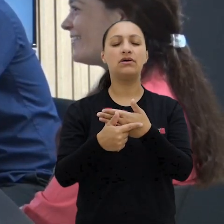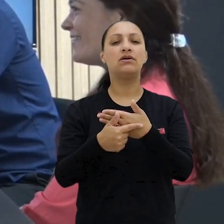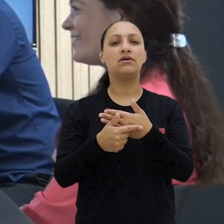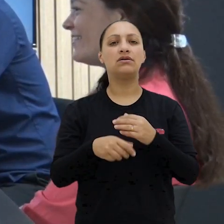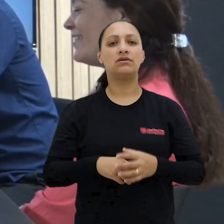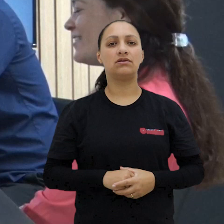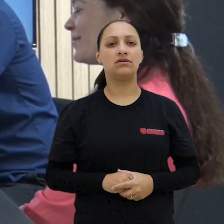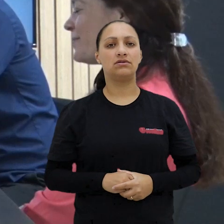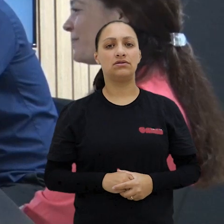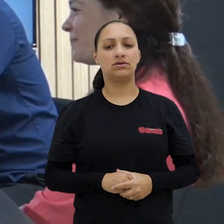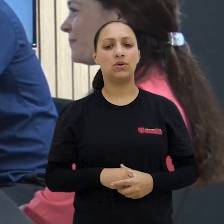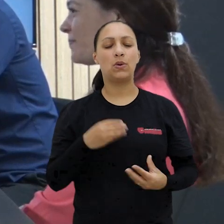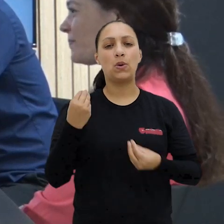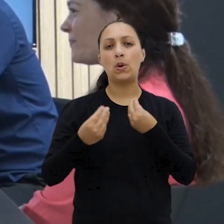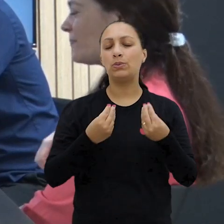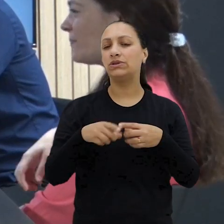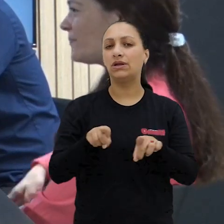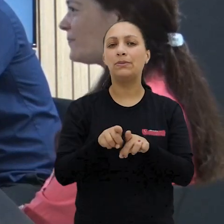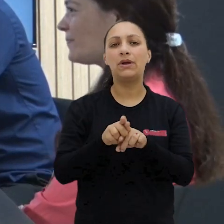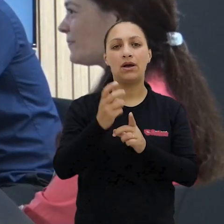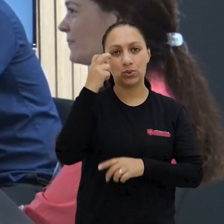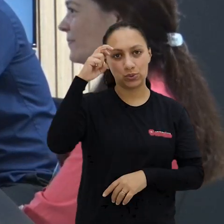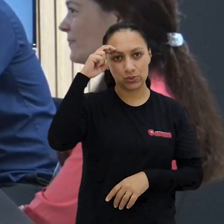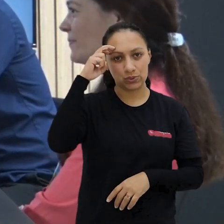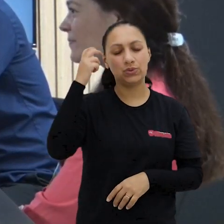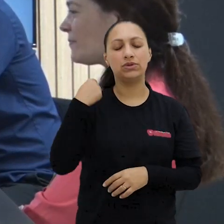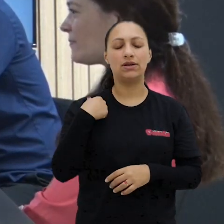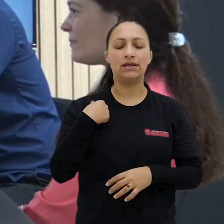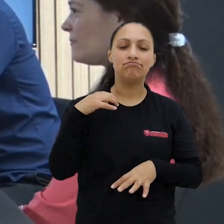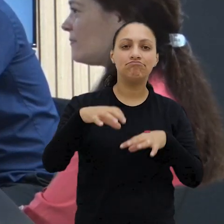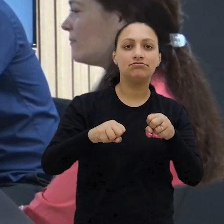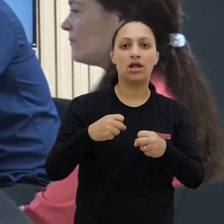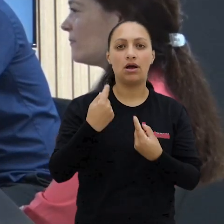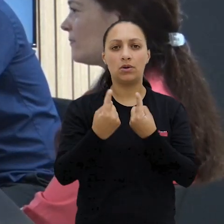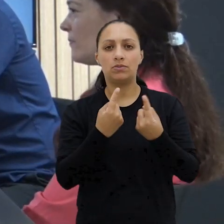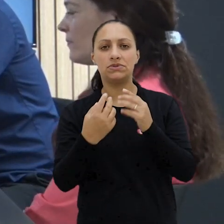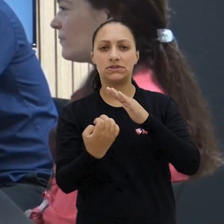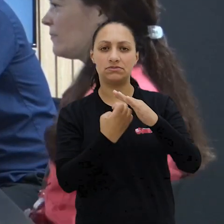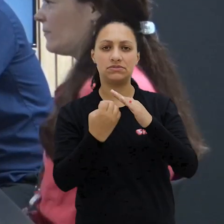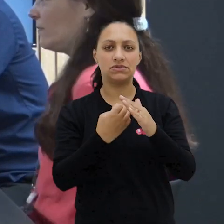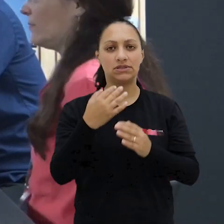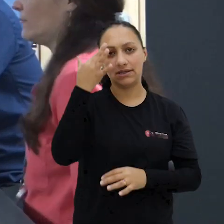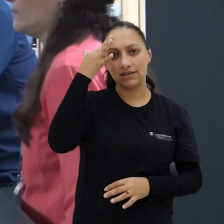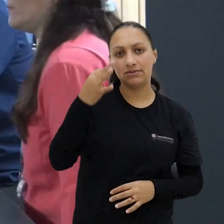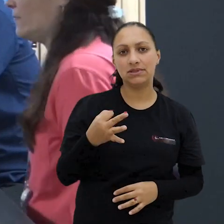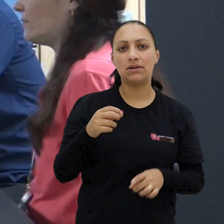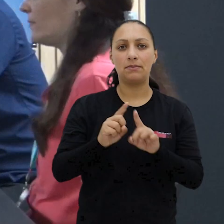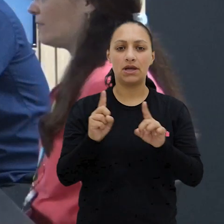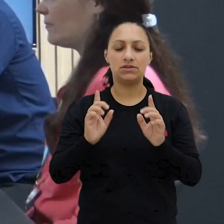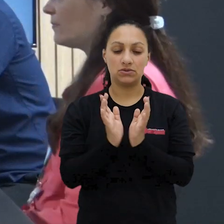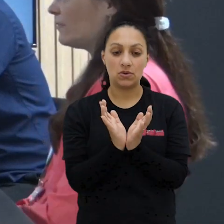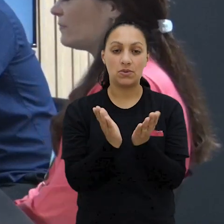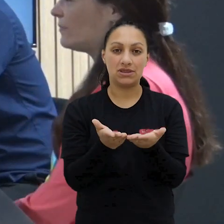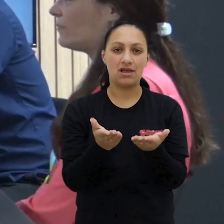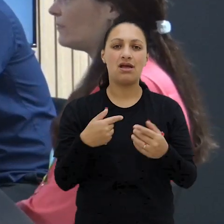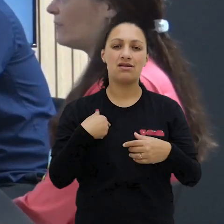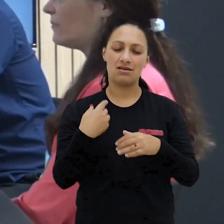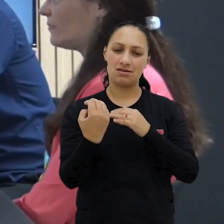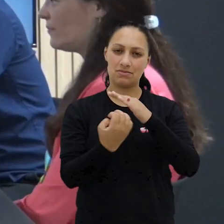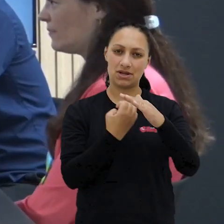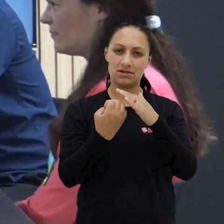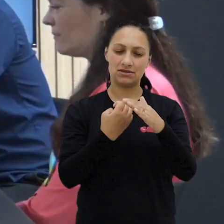ou fomentar essa cultura, então, né? Tem algumas empresas, a gente entende, assim, a gente discute muito isso no comitê de empresas, né,